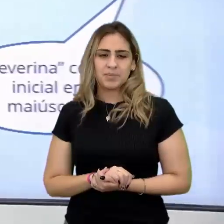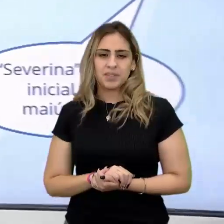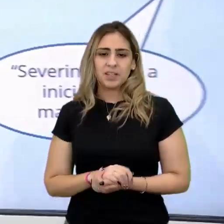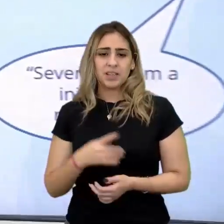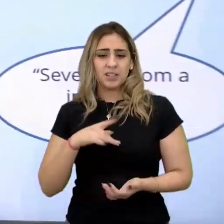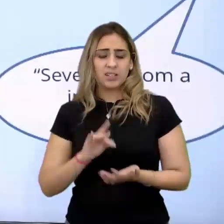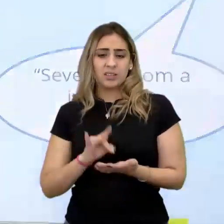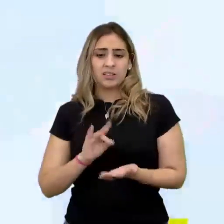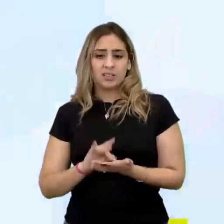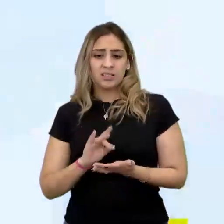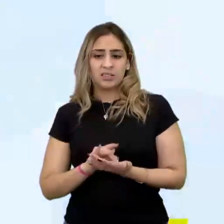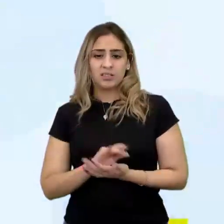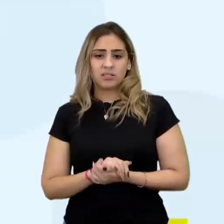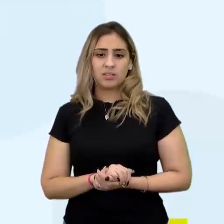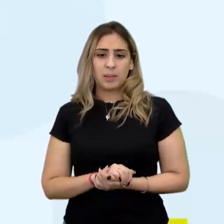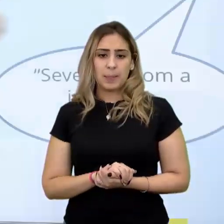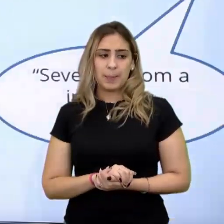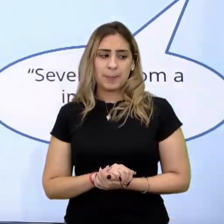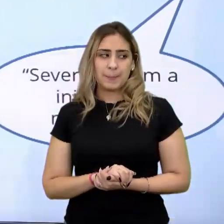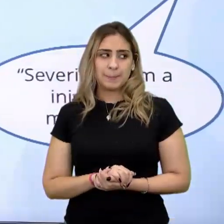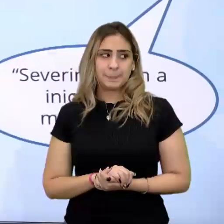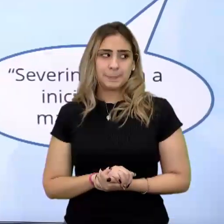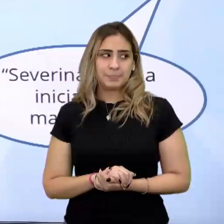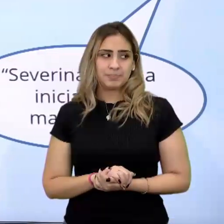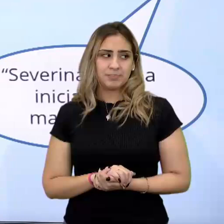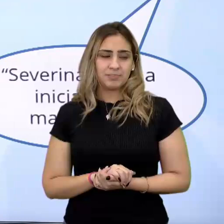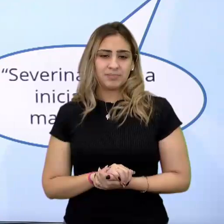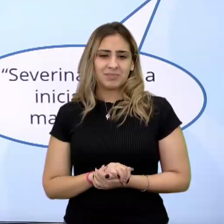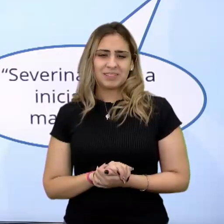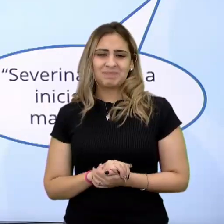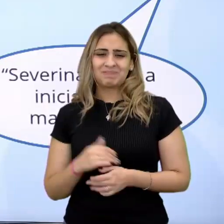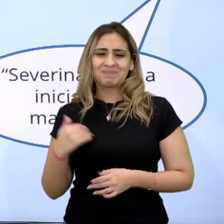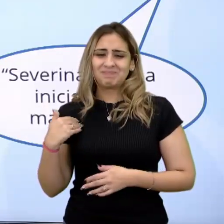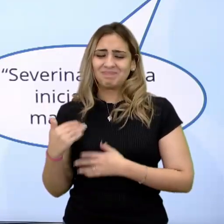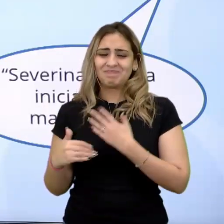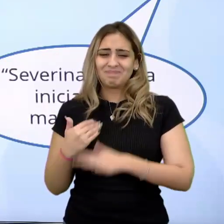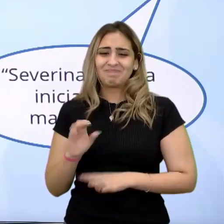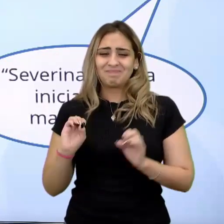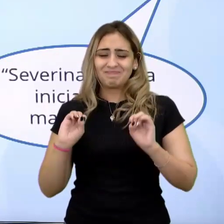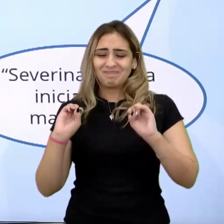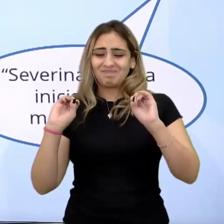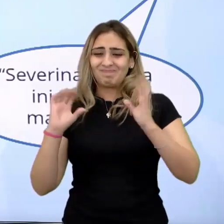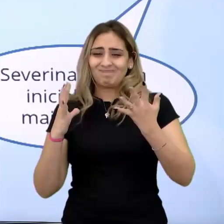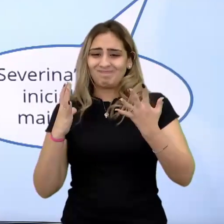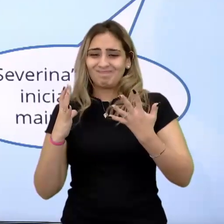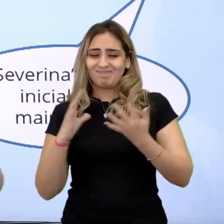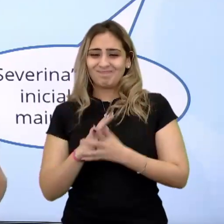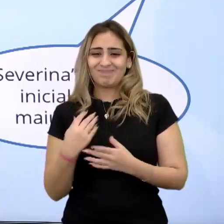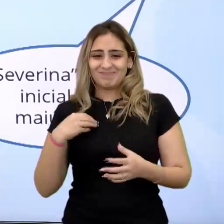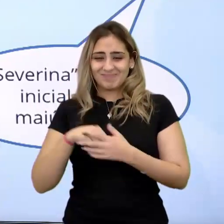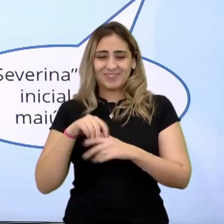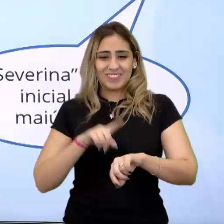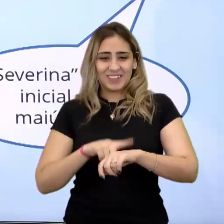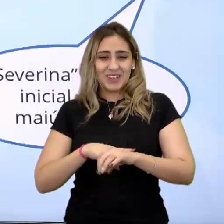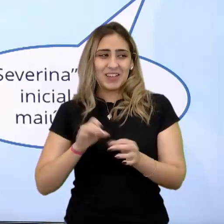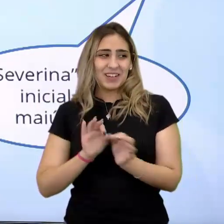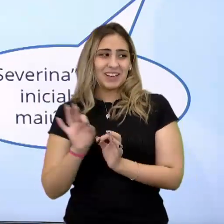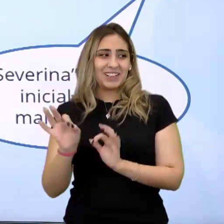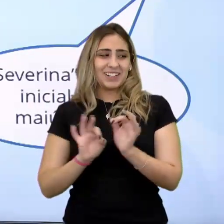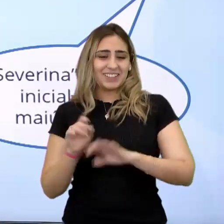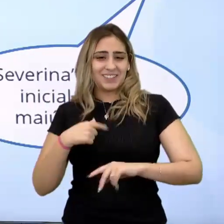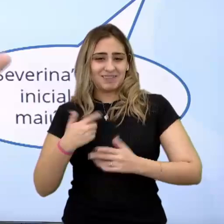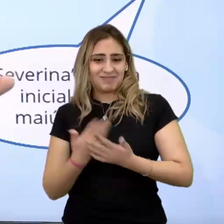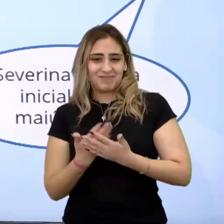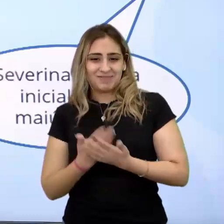isso aqui, ó, isso aqui. O que aconteceu? Acontece que na hora de organizar a